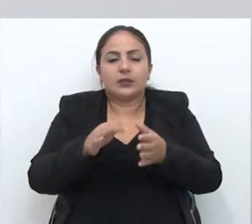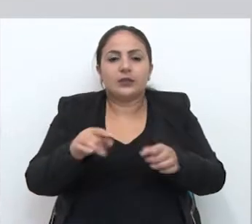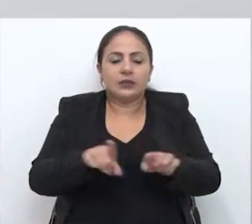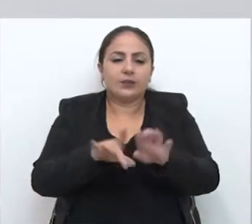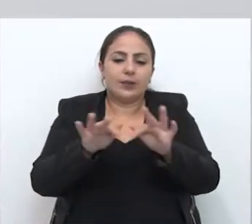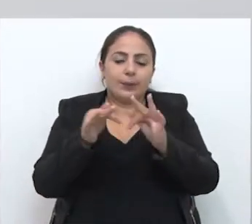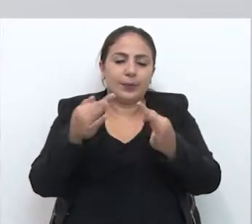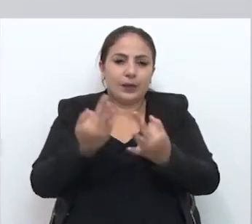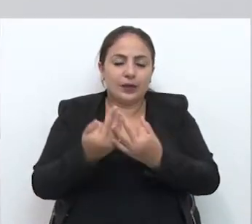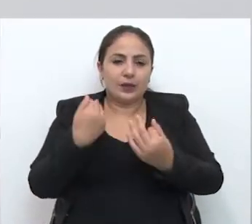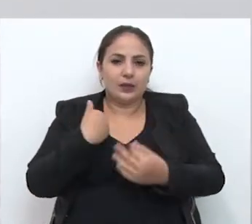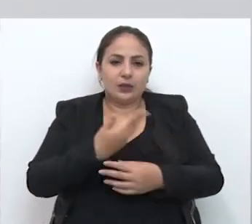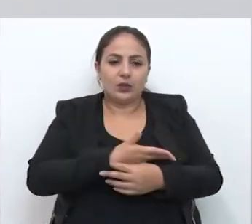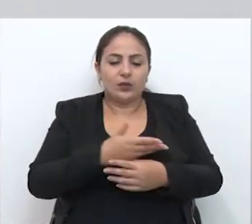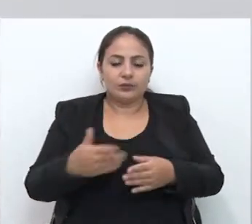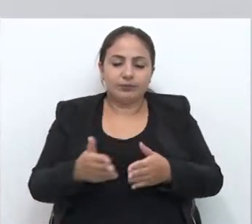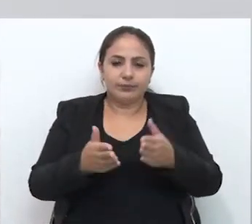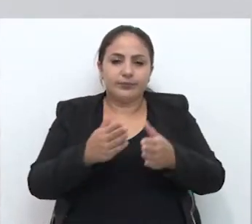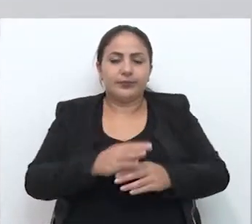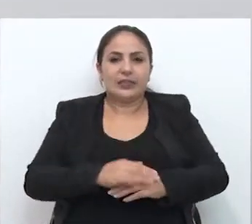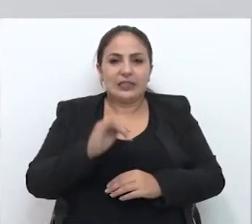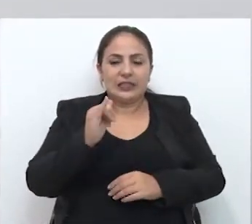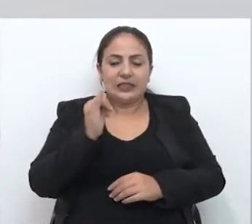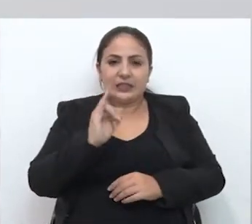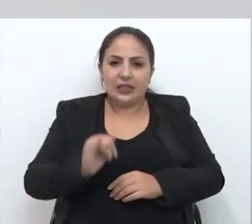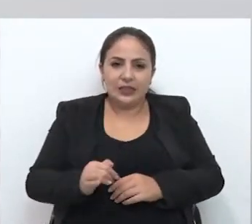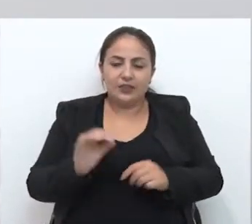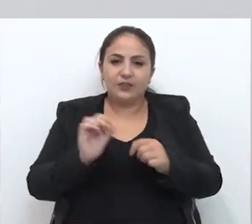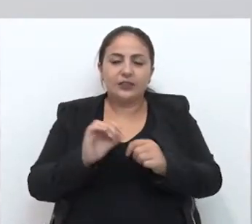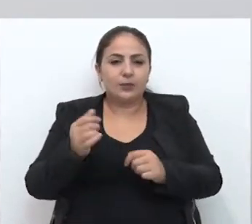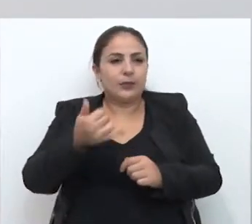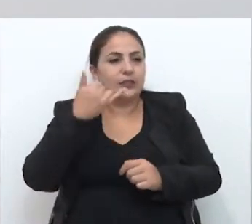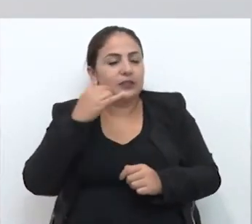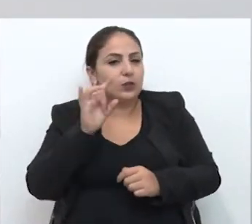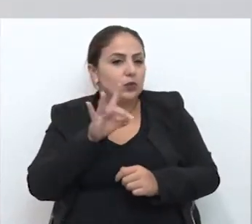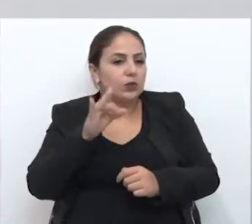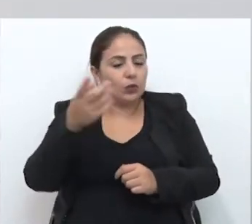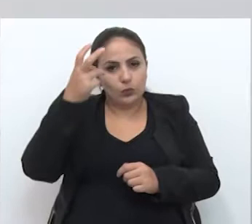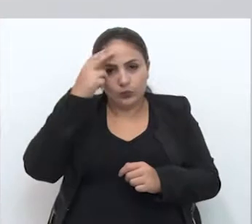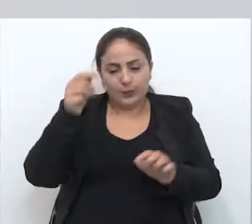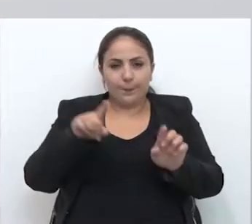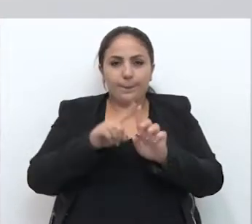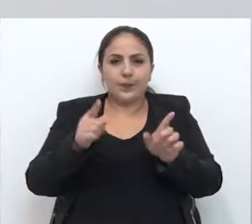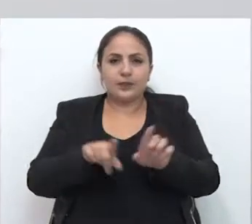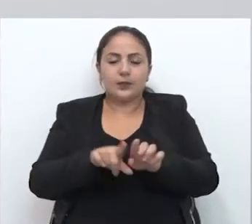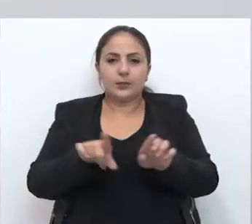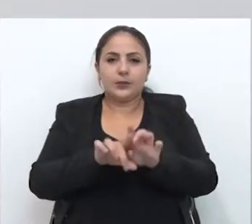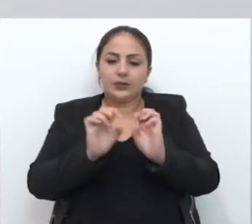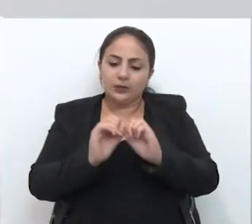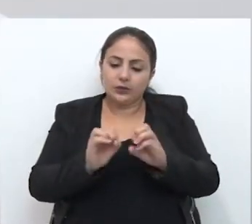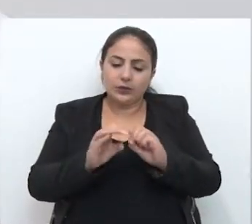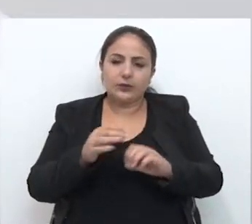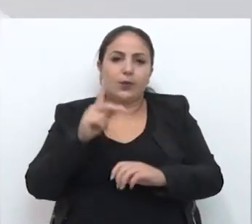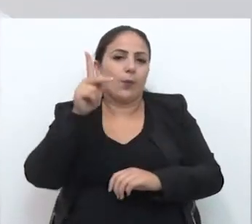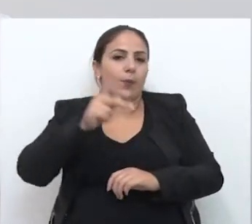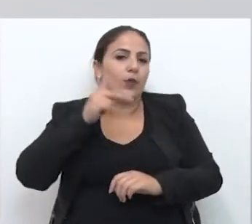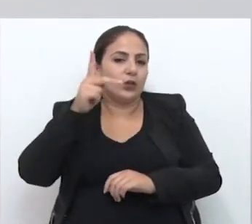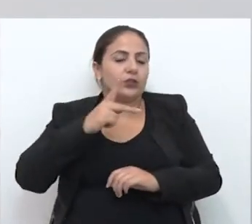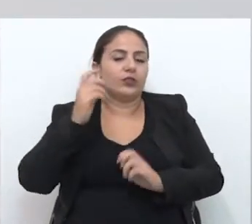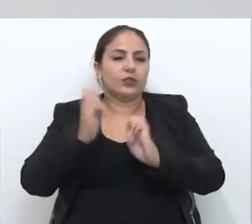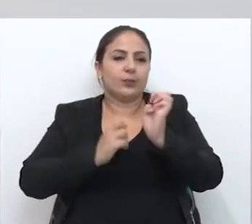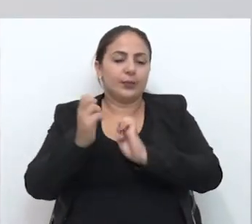as nossas famílias locais e as nossas origens na Itália. Fazer uma ligação não só cultural, como até mesmo